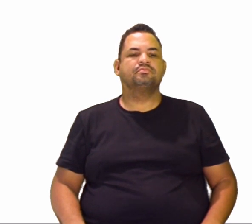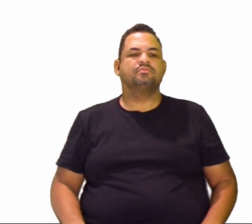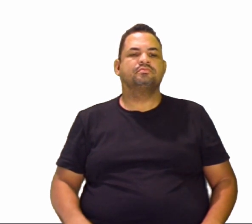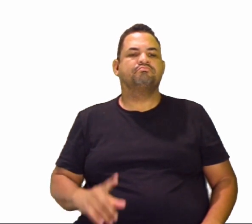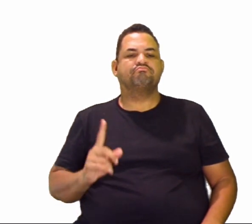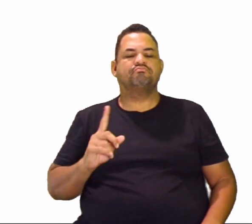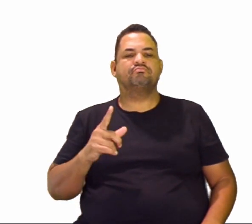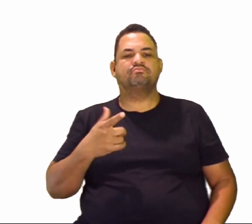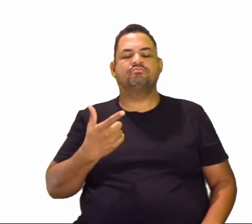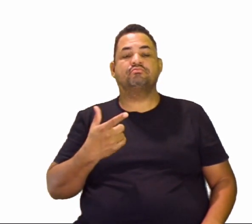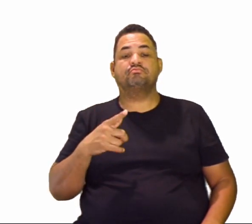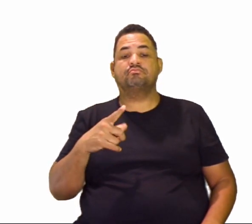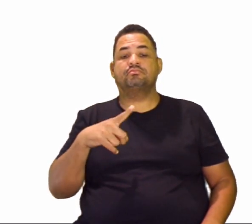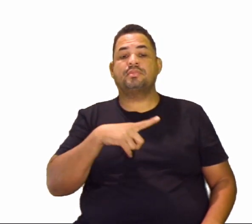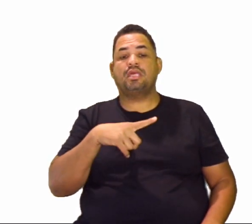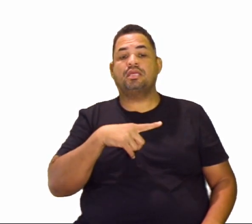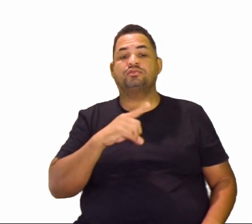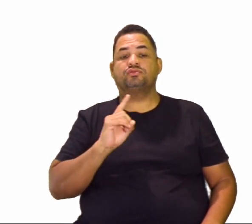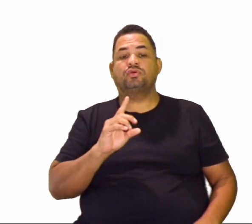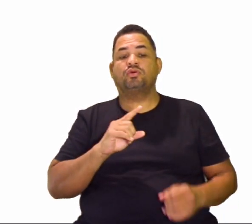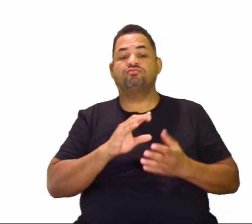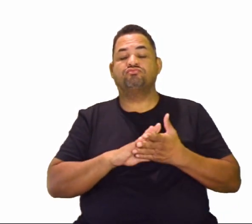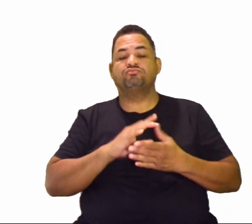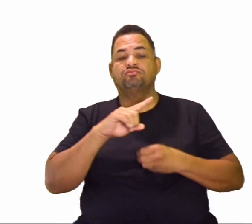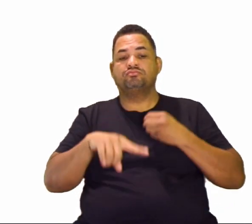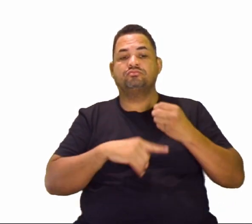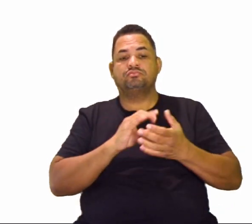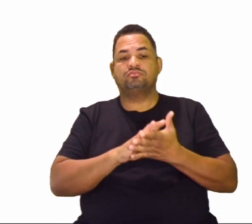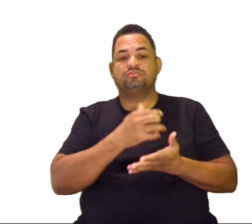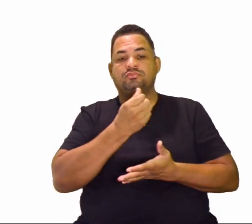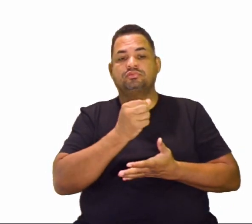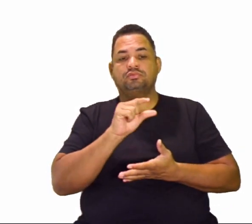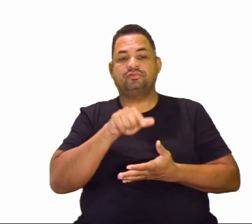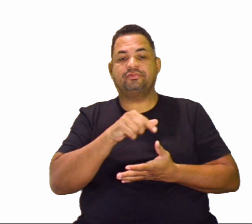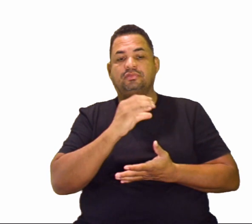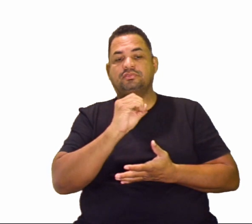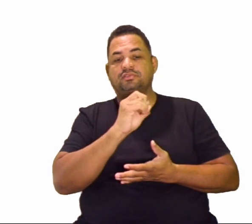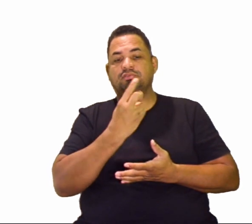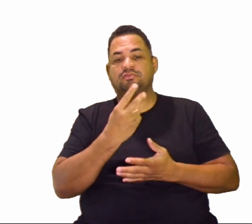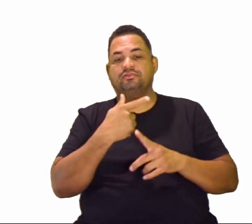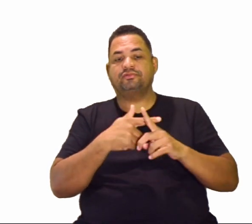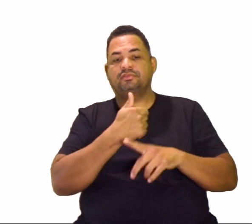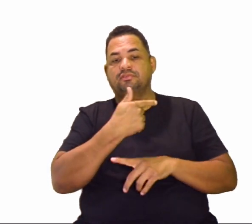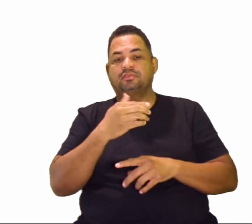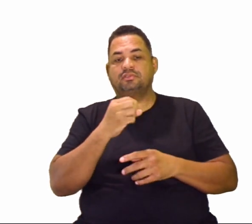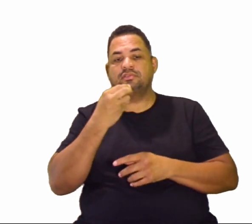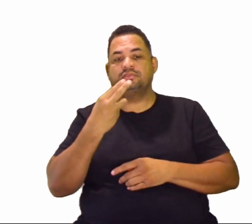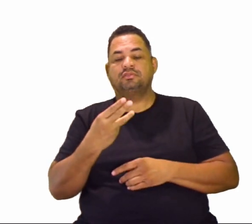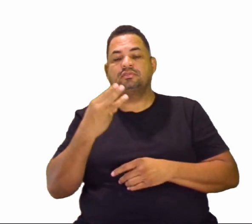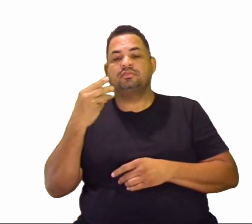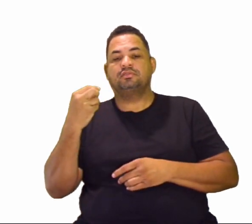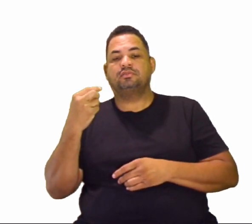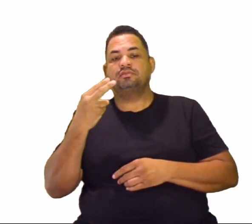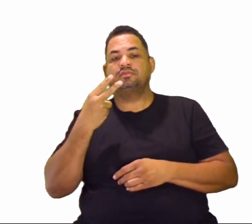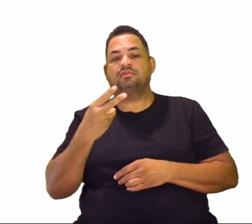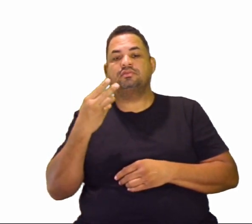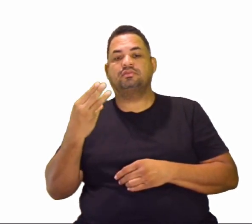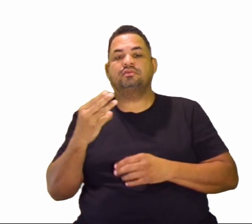não terei um átomo só. Eu terei 6,02 vezes 10 a 23 átomos de